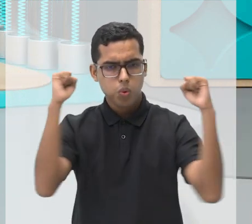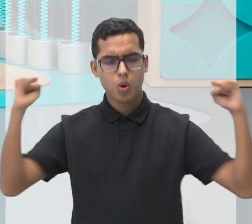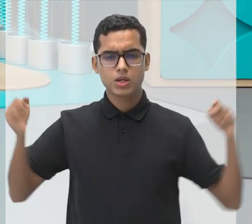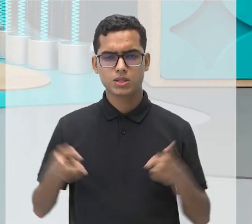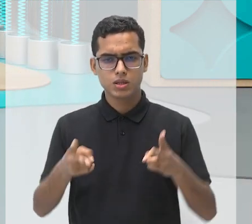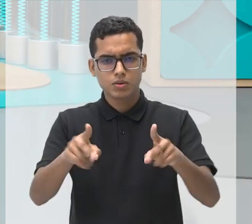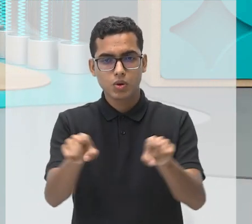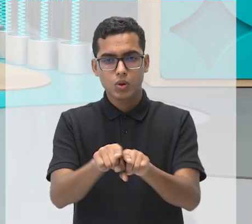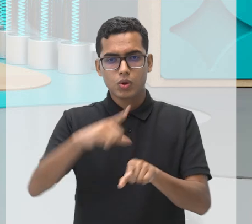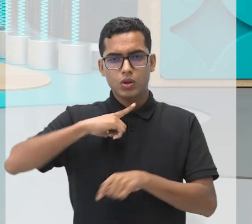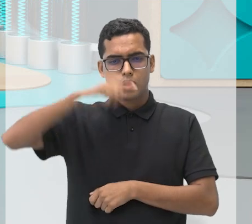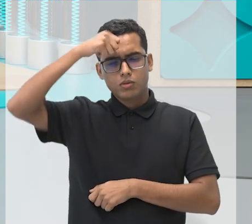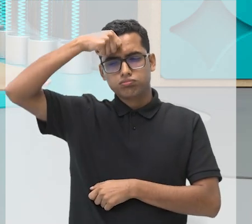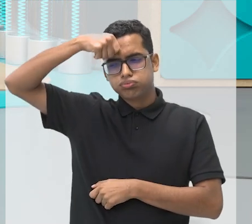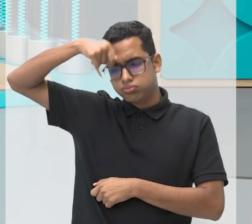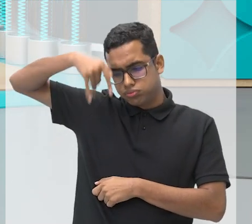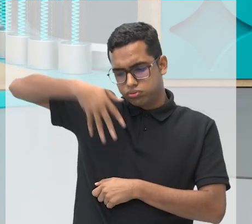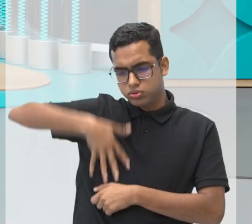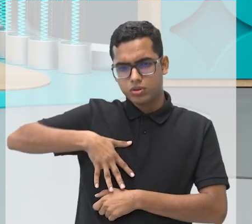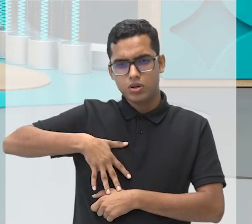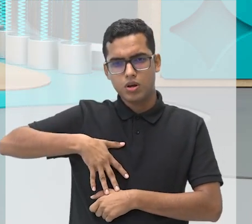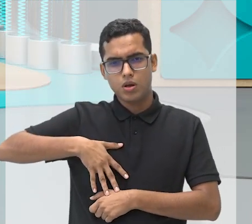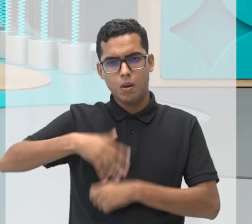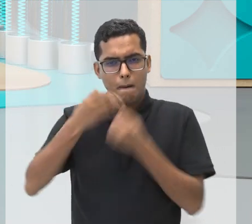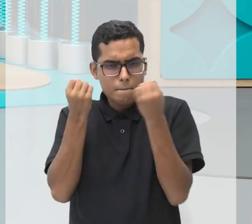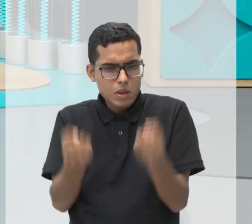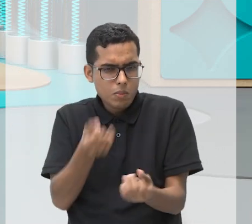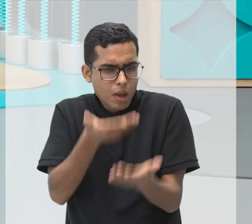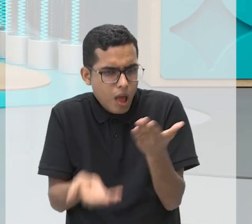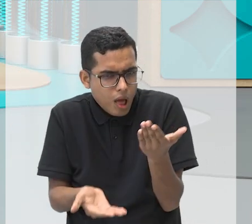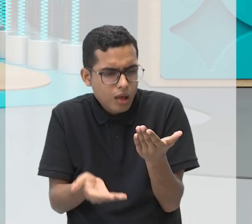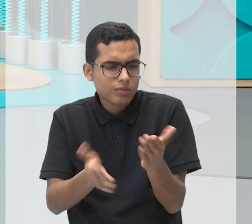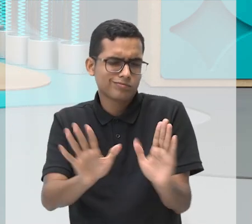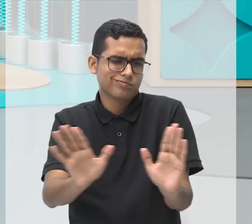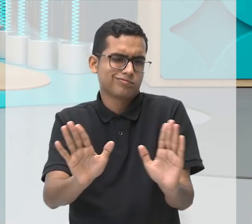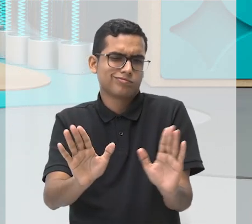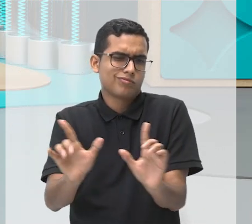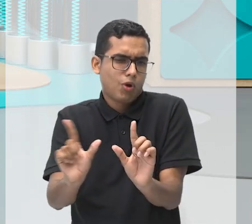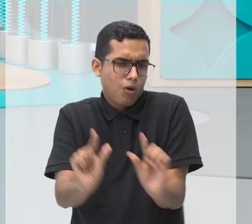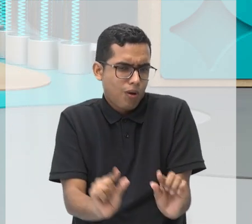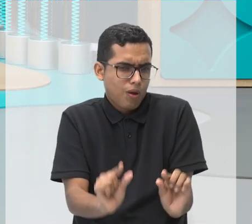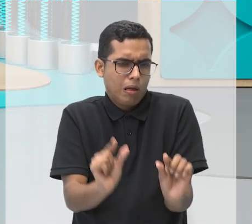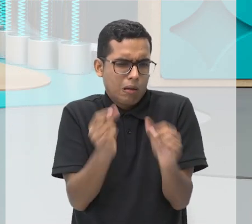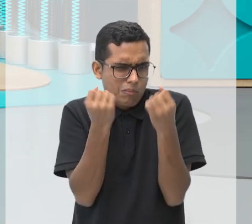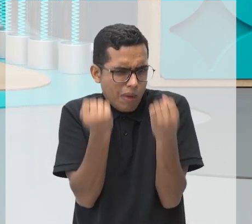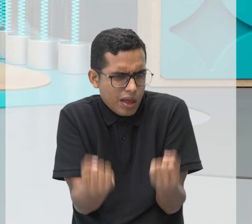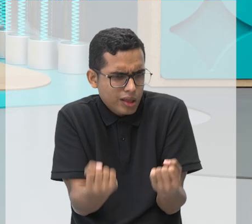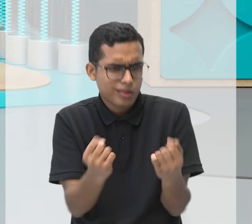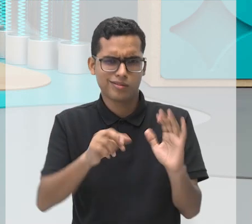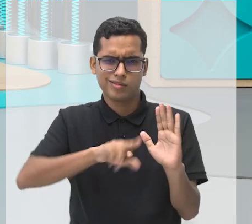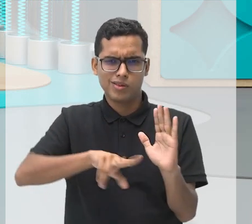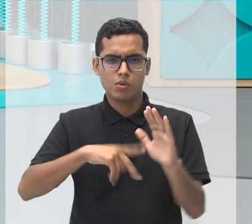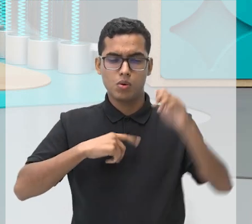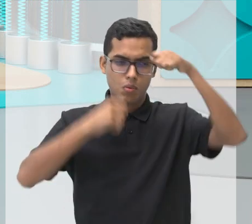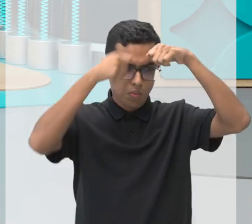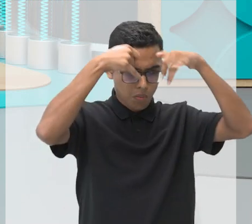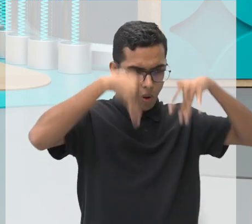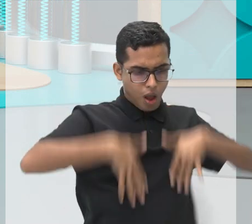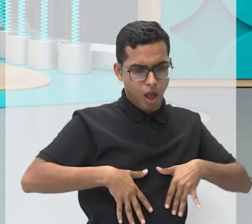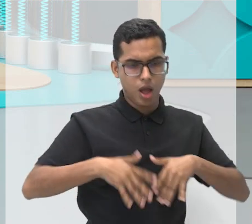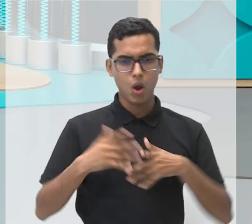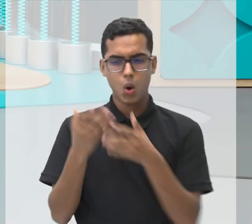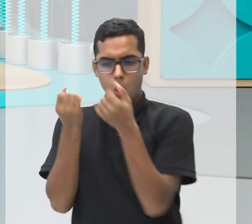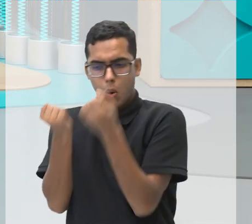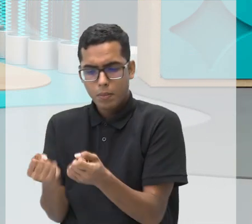física, uau, suei demais, perdi muito peso. Não funciona assim. A perda hídrica, né, a perda do suor não está ligado com